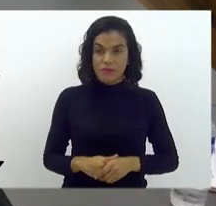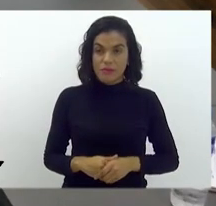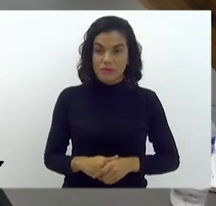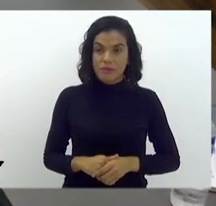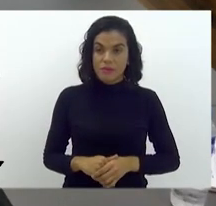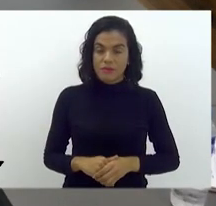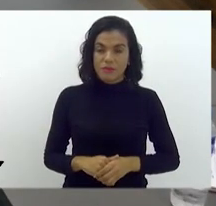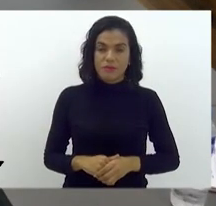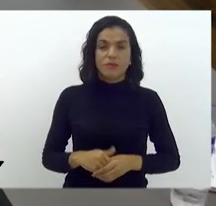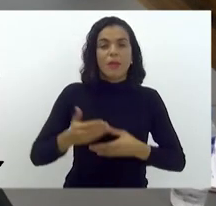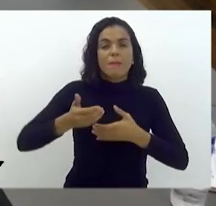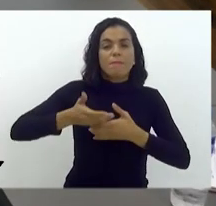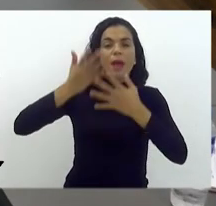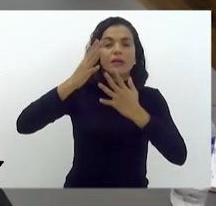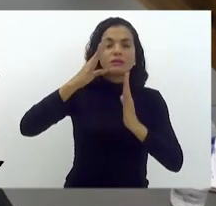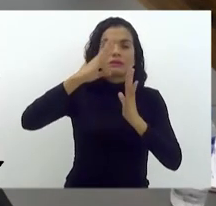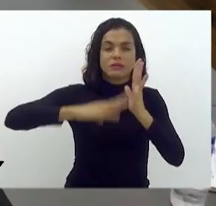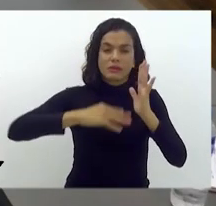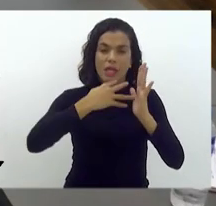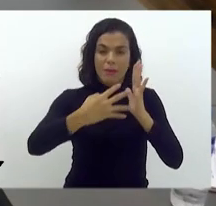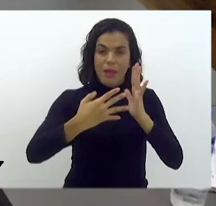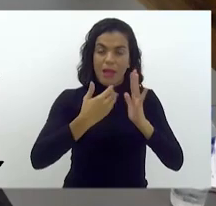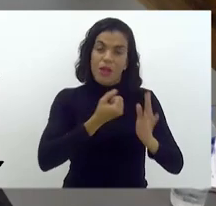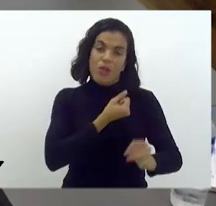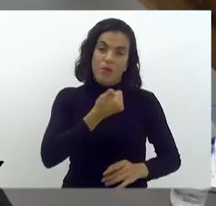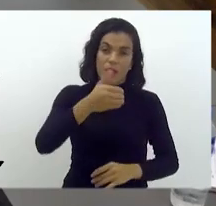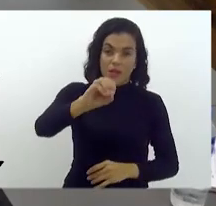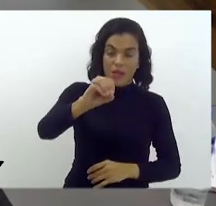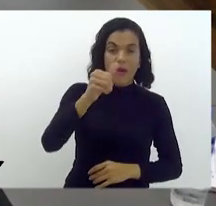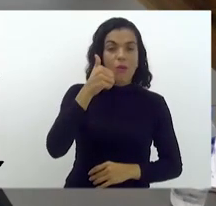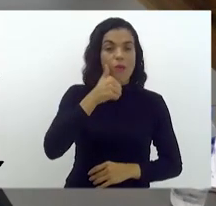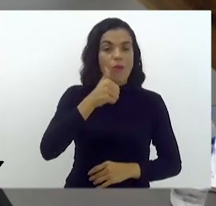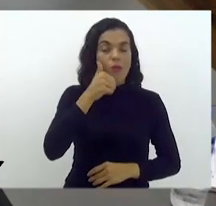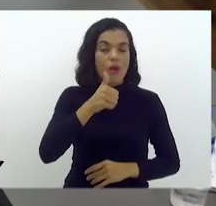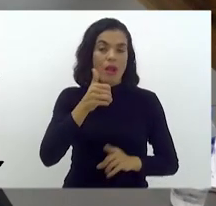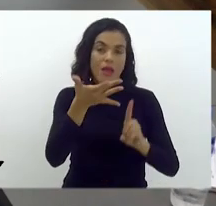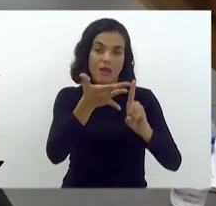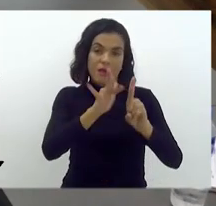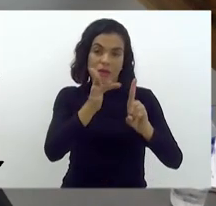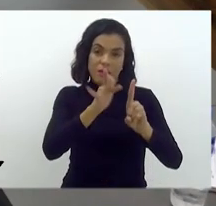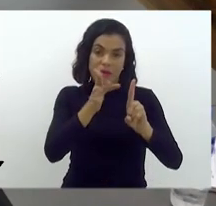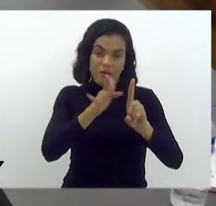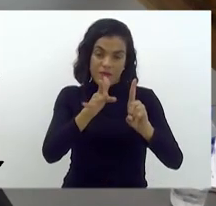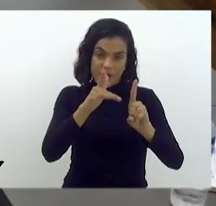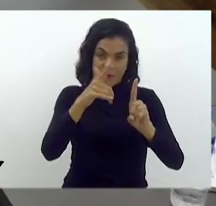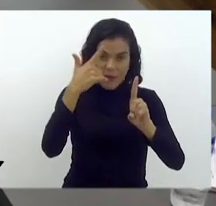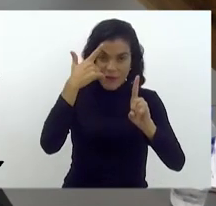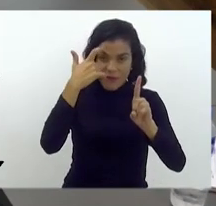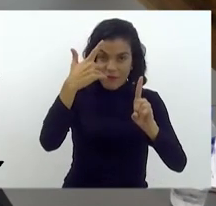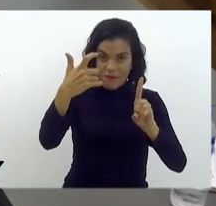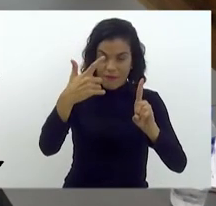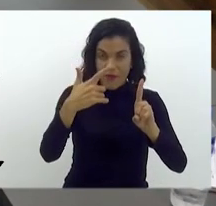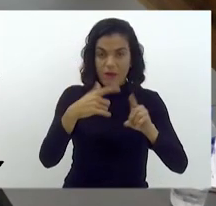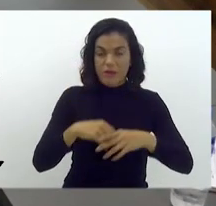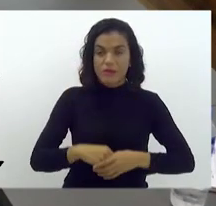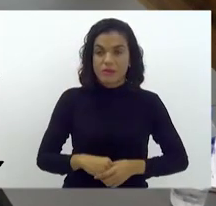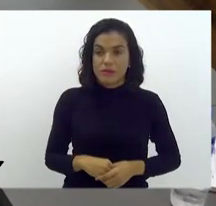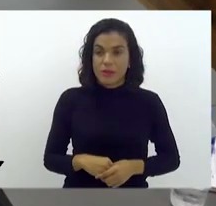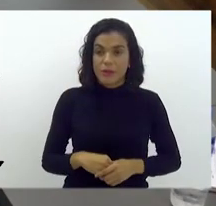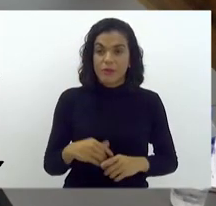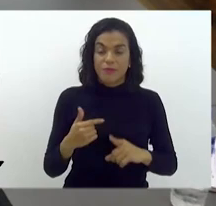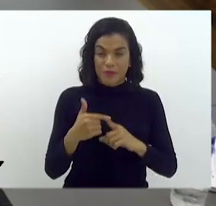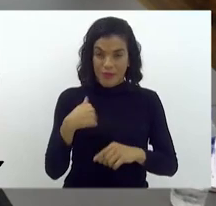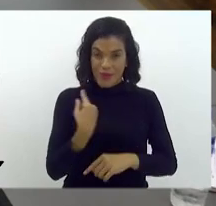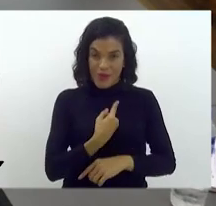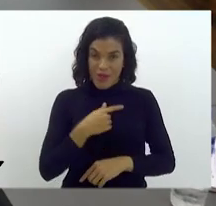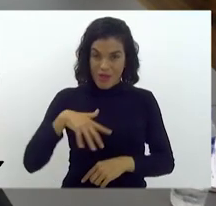passa para aquela tabela foi a próxima tabela 10 Mulheres vítimas de violência por local do fato no estado do Rio de Janeiro então porque o nosso o nosso